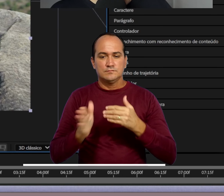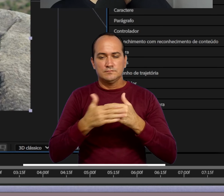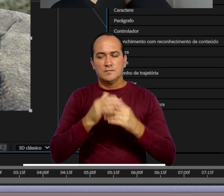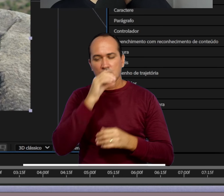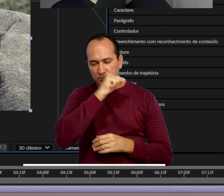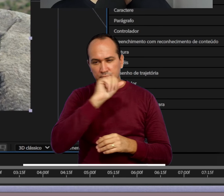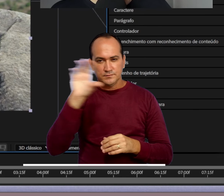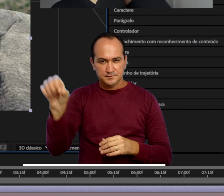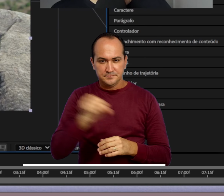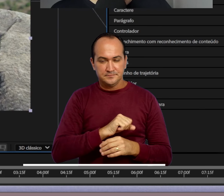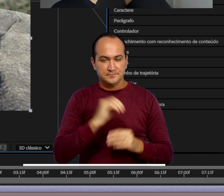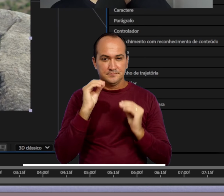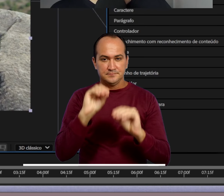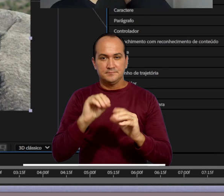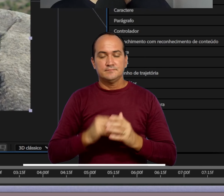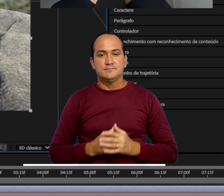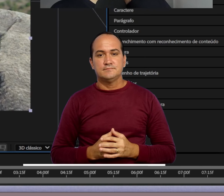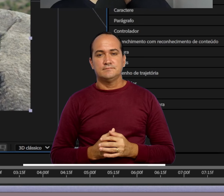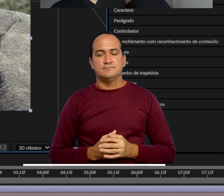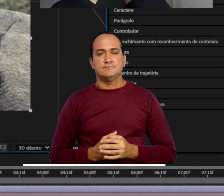aqui rapidinho